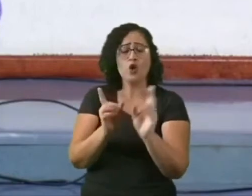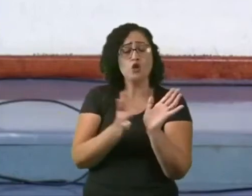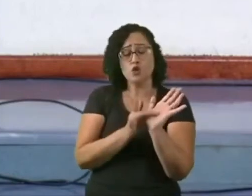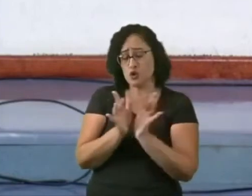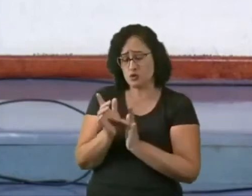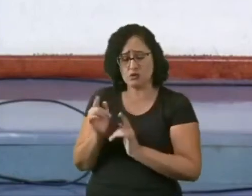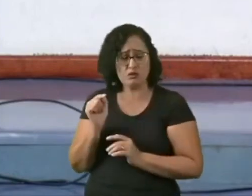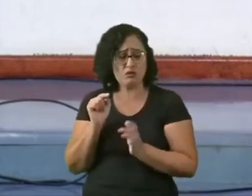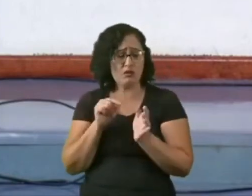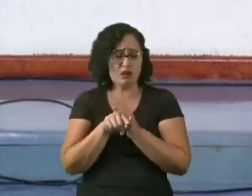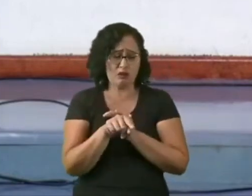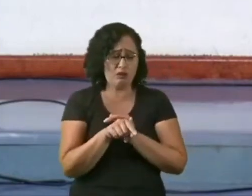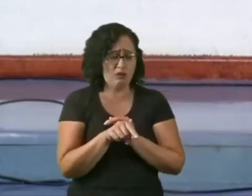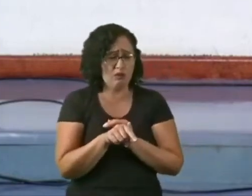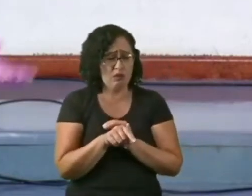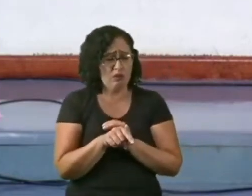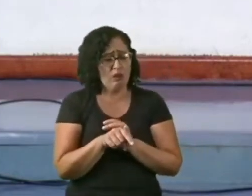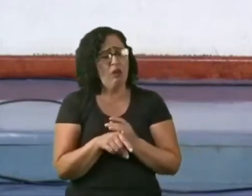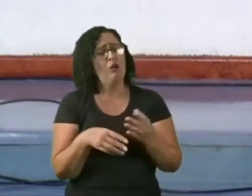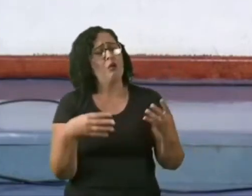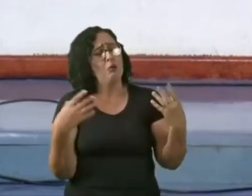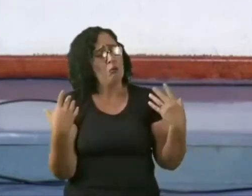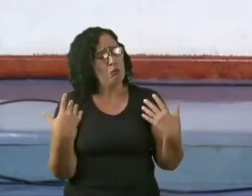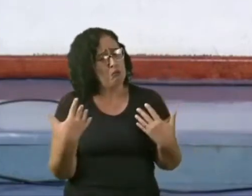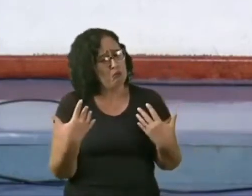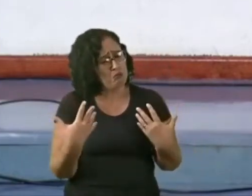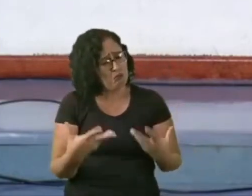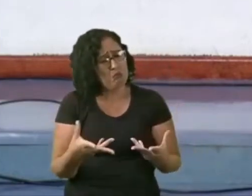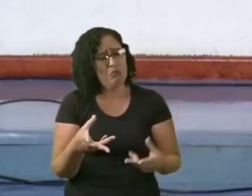crer de tudo aquilo que os profetas falaram.